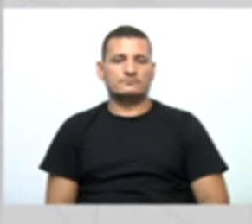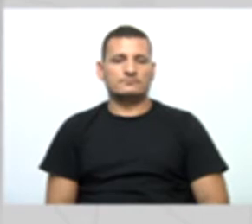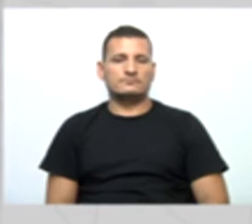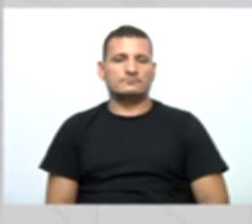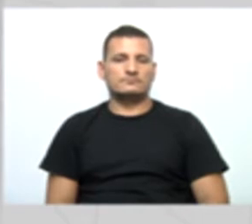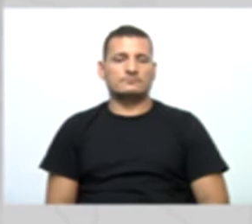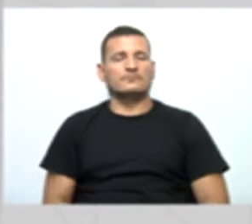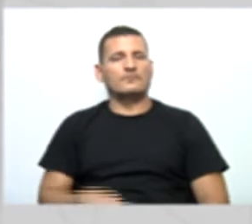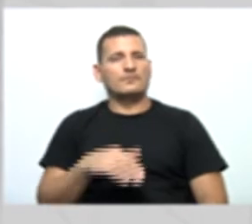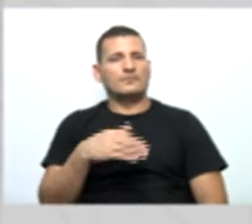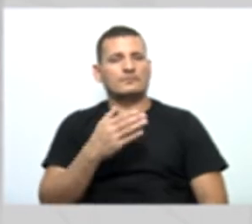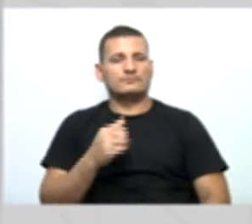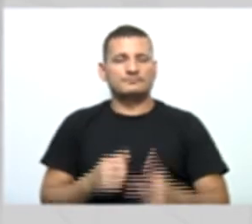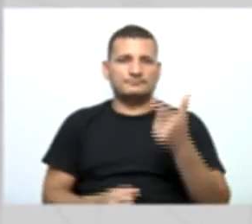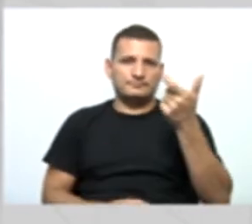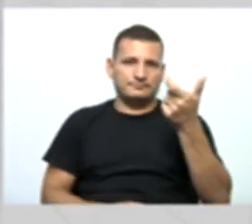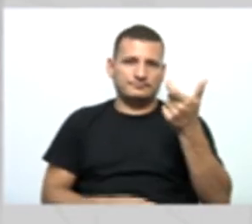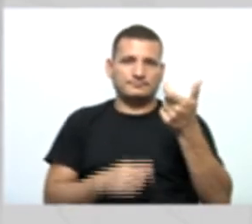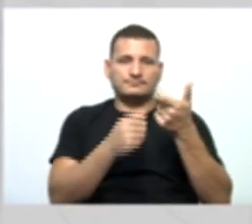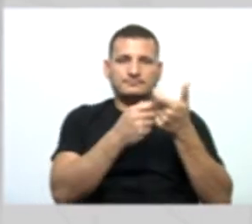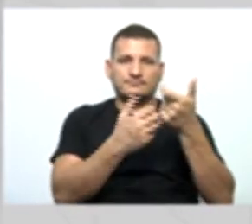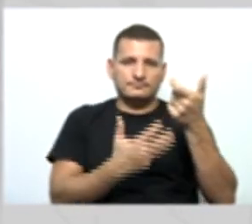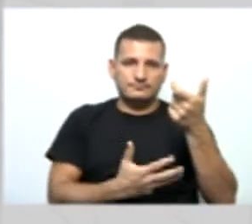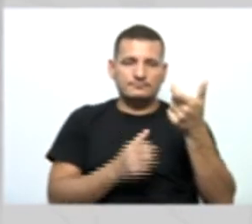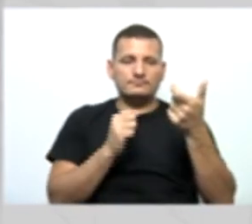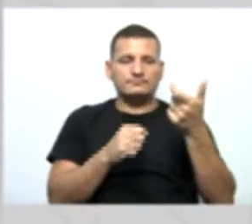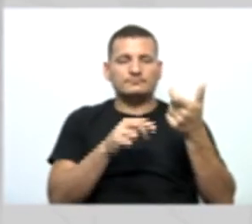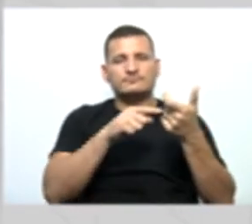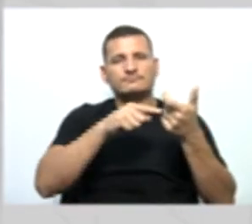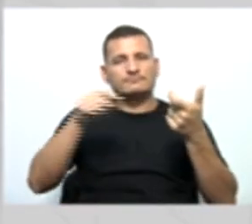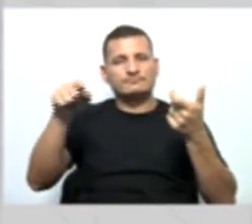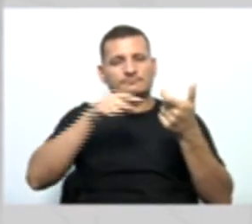dessa especificação aqui, desse modelo, desse